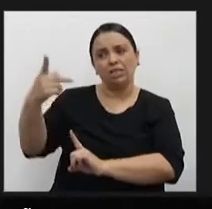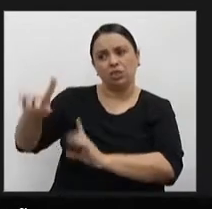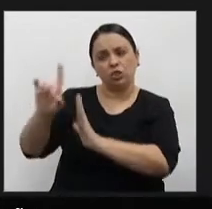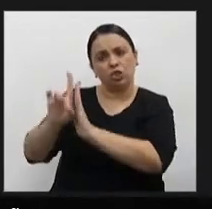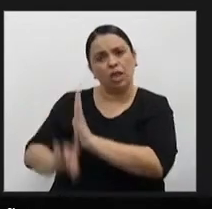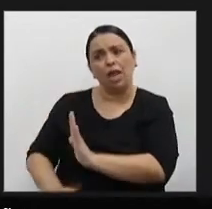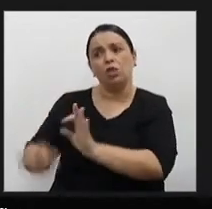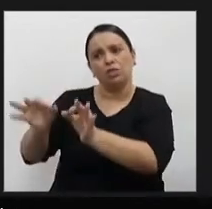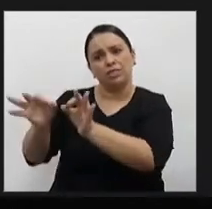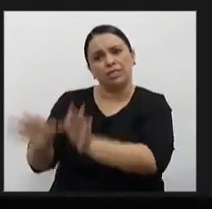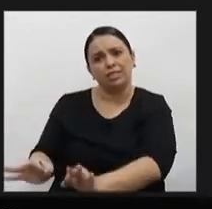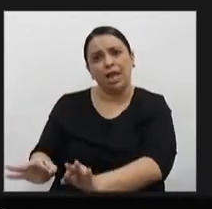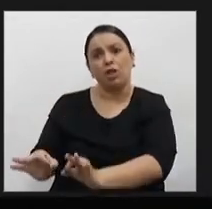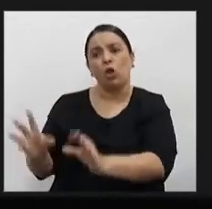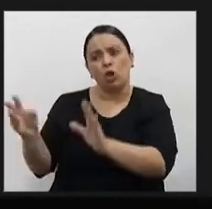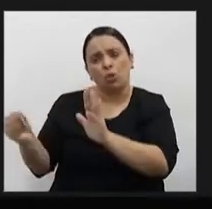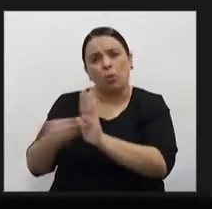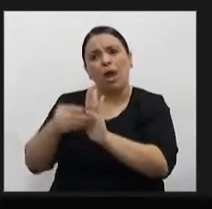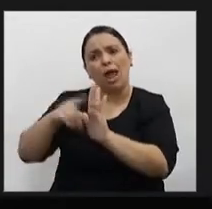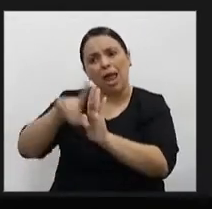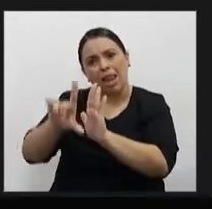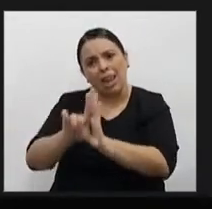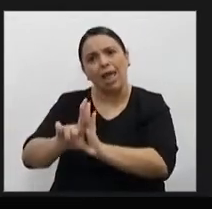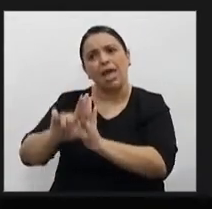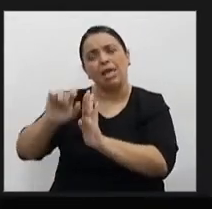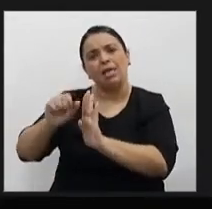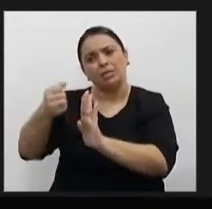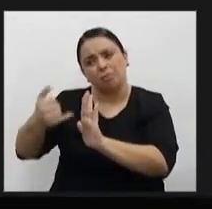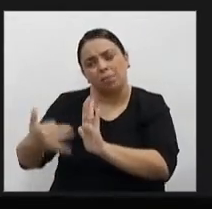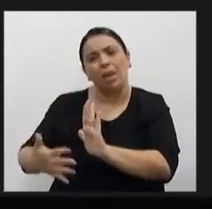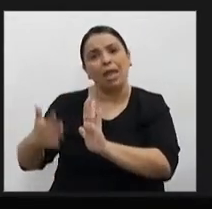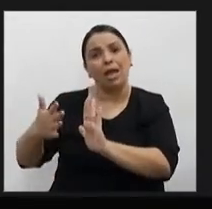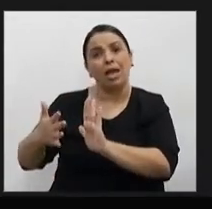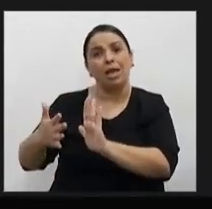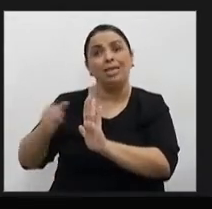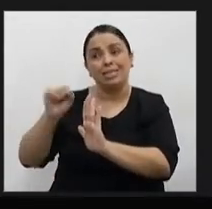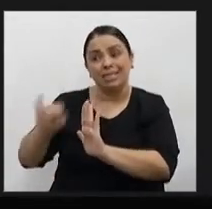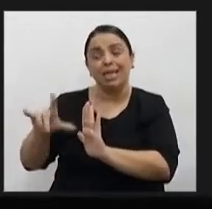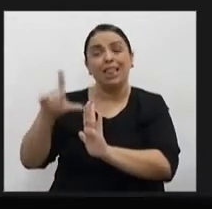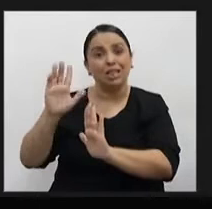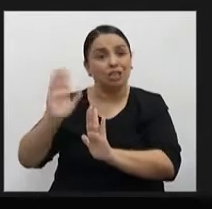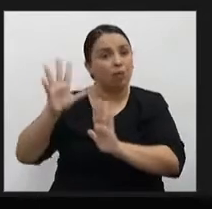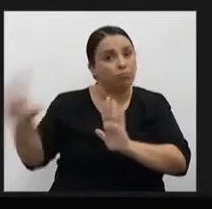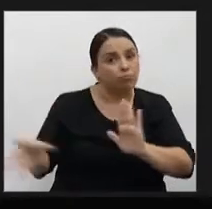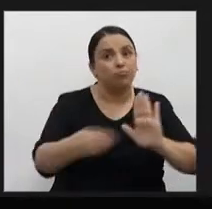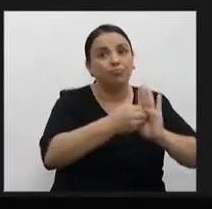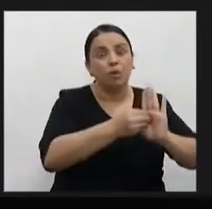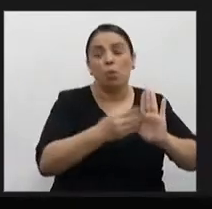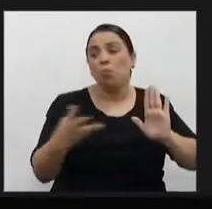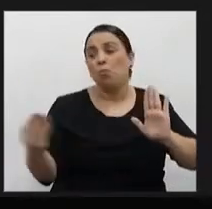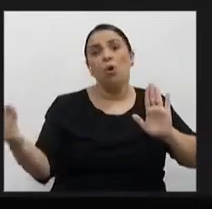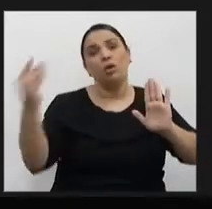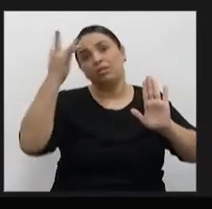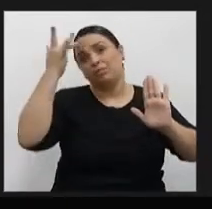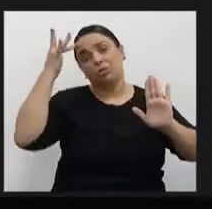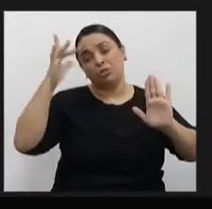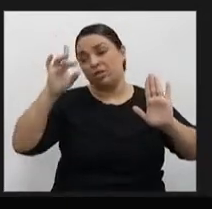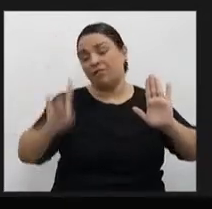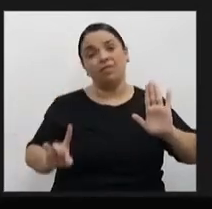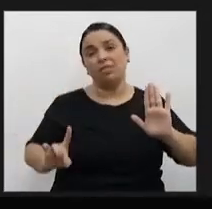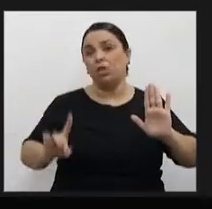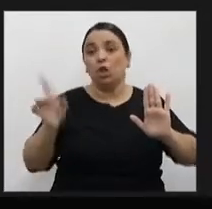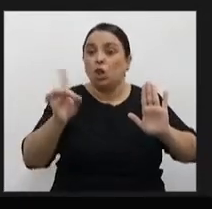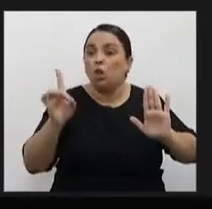Lei Brasileira de Inclusão, muitas pessoas com deficiência não teriam morrido, né? Teve uma pessoa, acho que foi